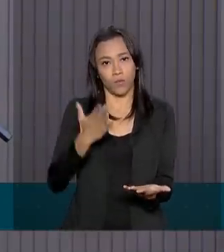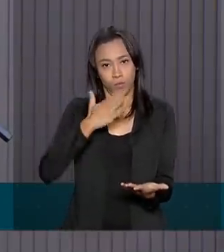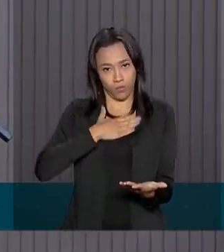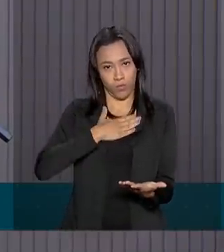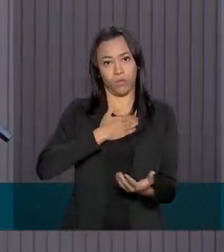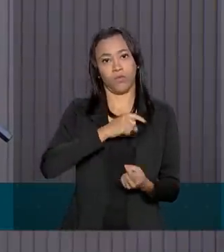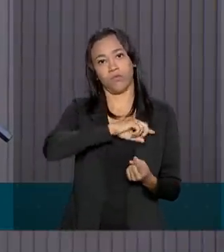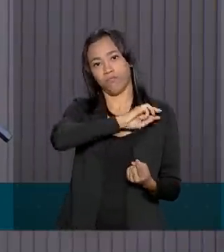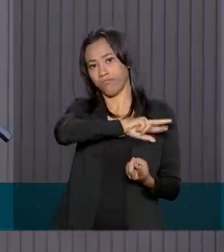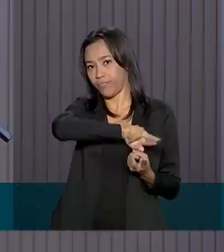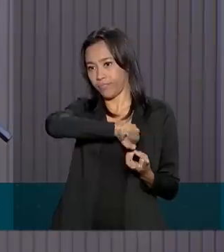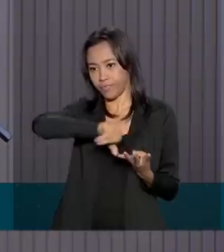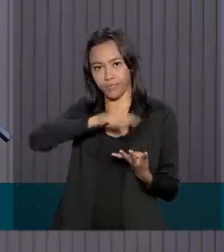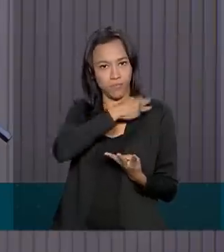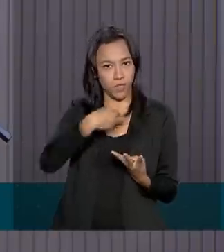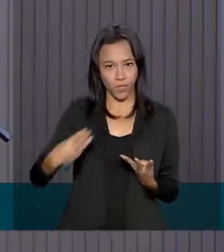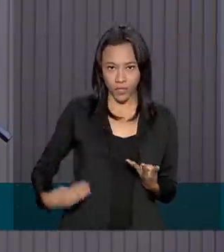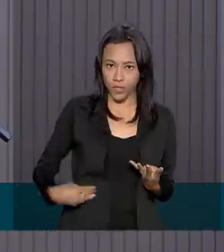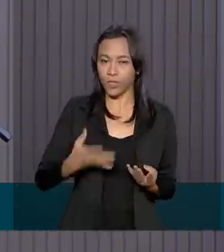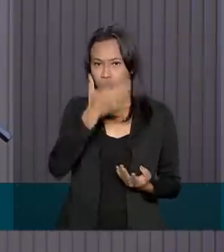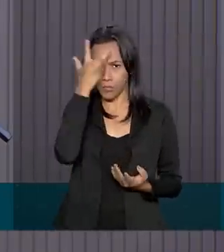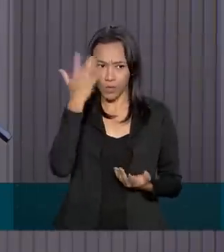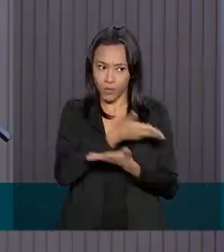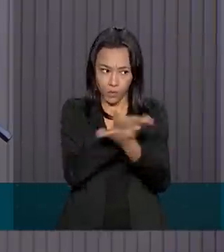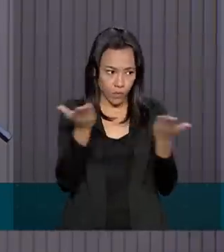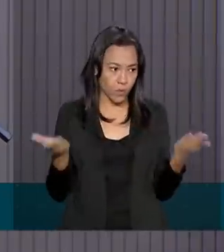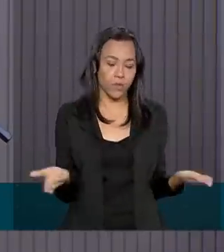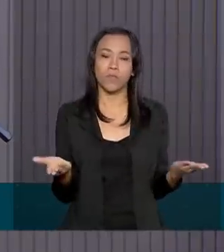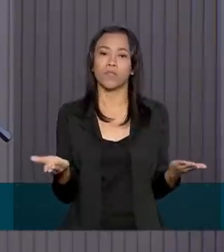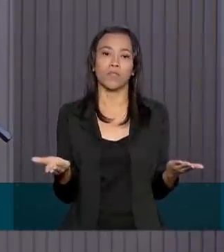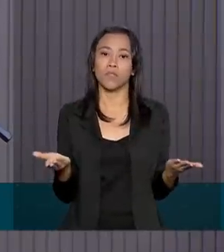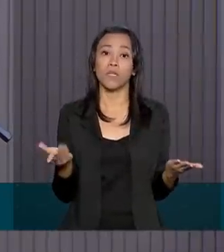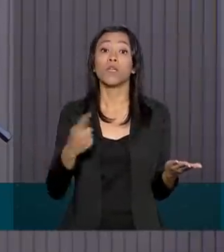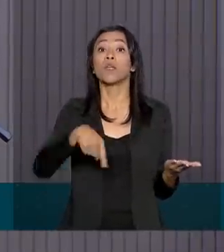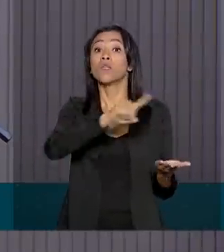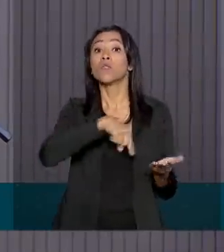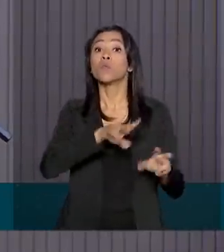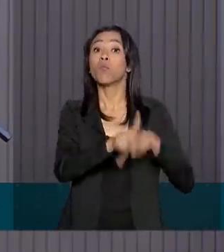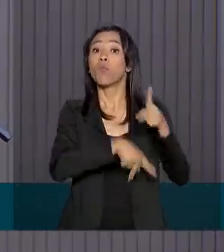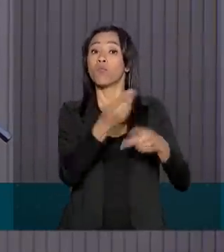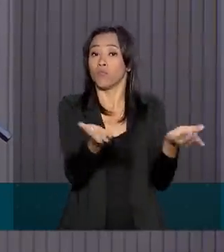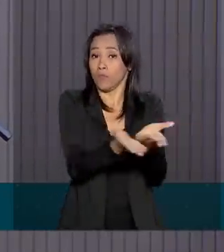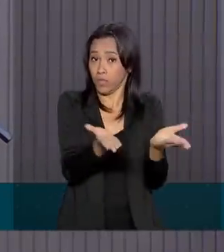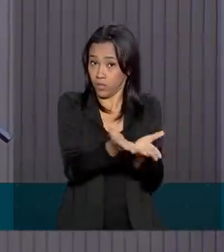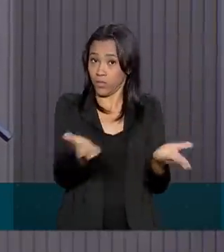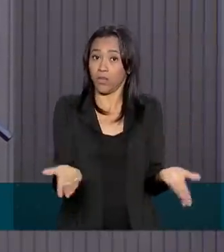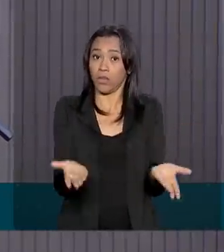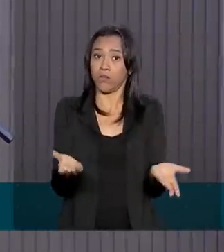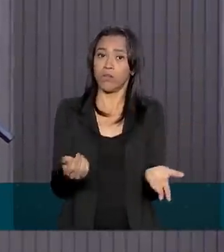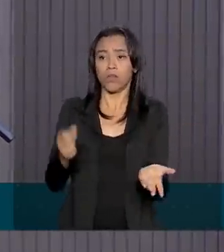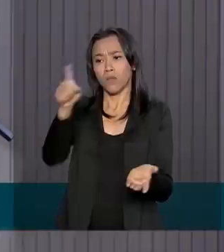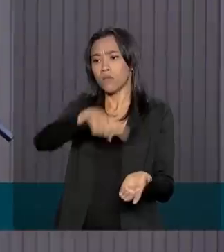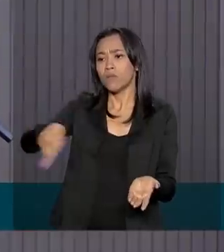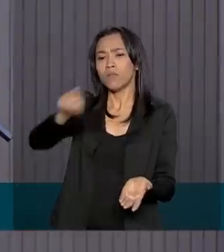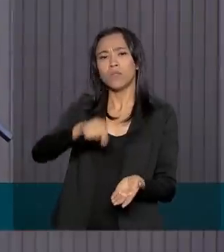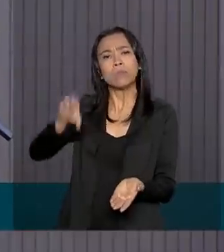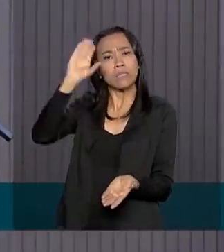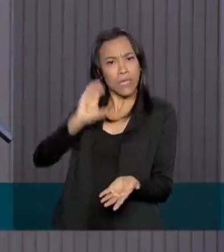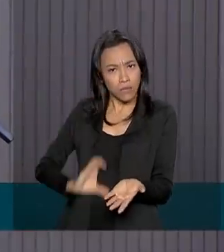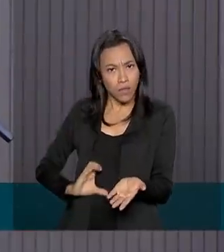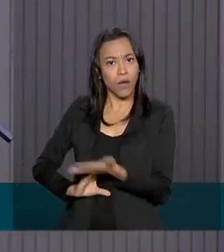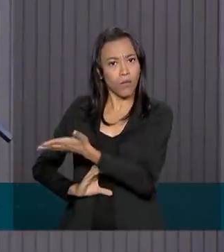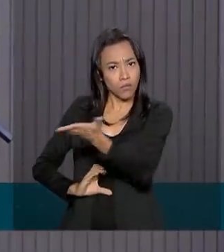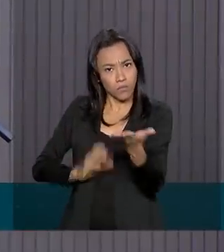ministros, das pessoas de bem, dos evangélicos, dos cidadãos, de maneira